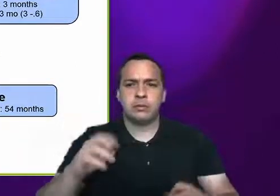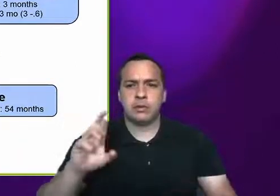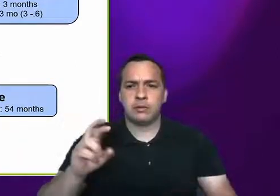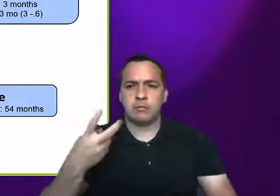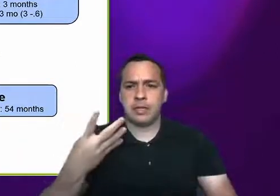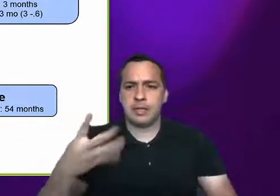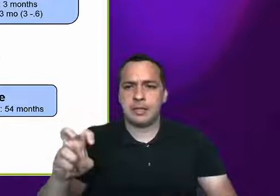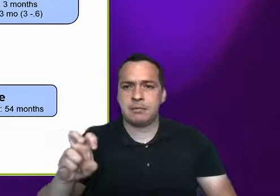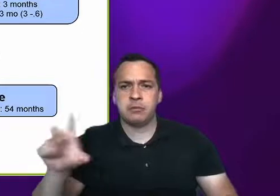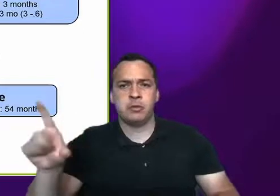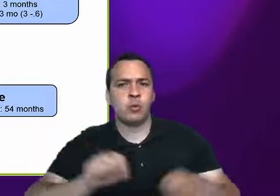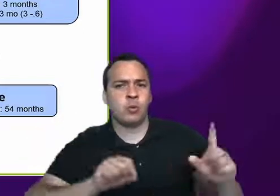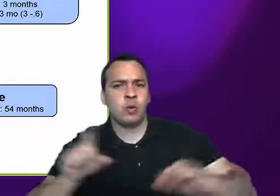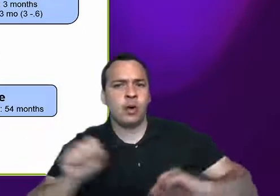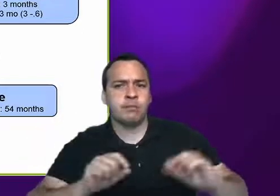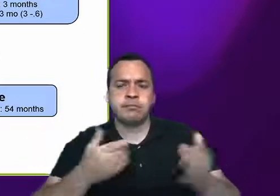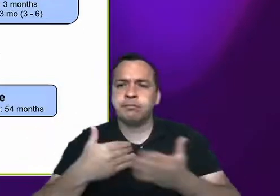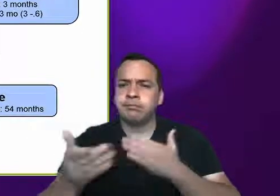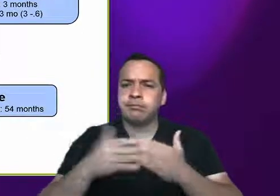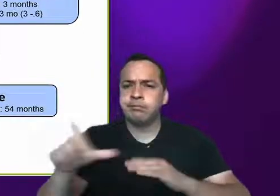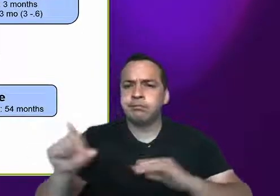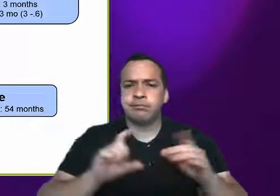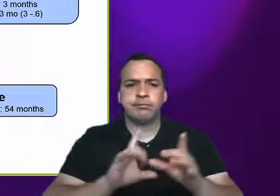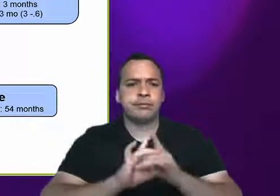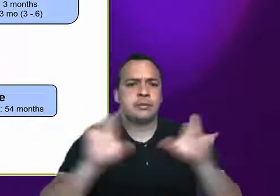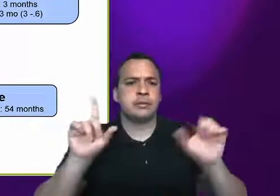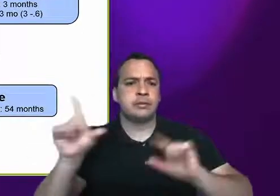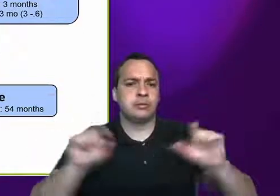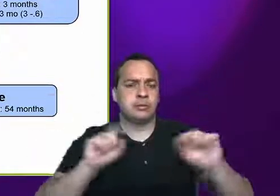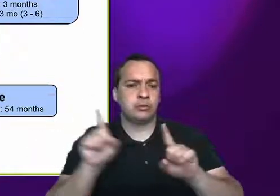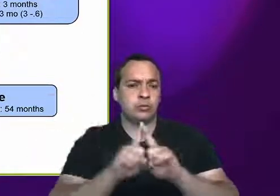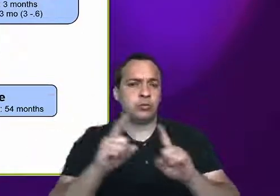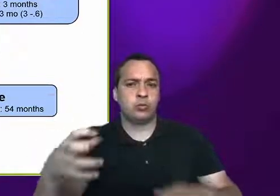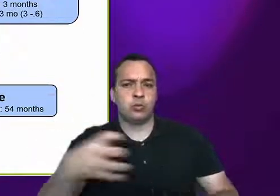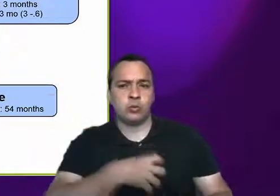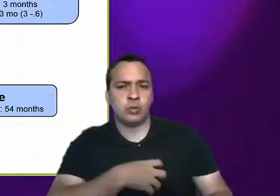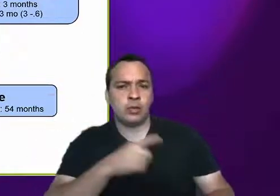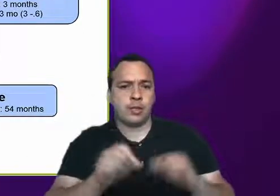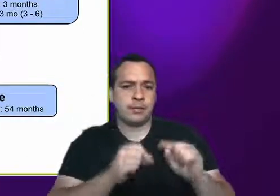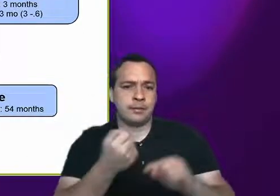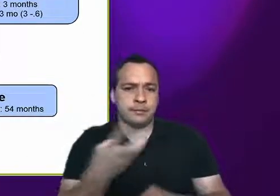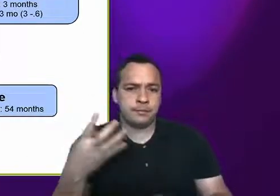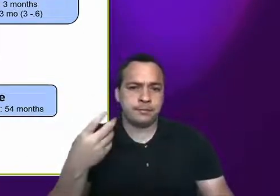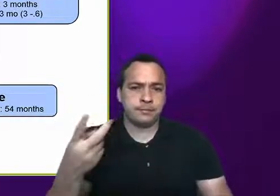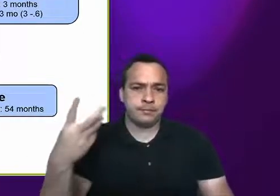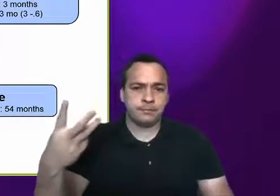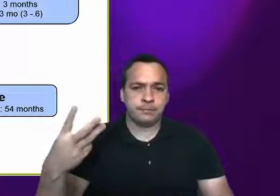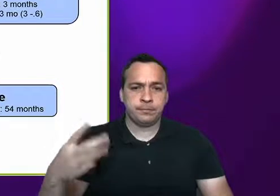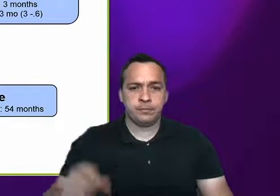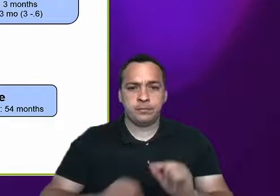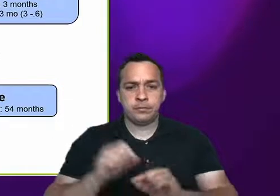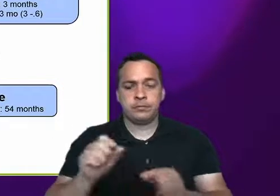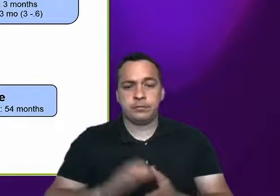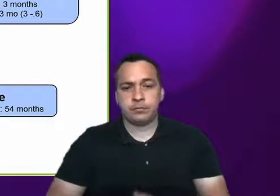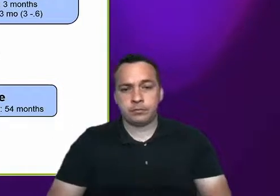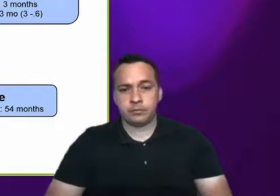aleatorizar 45 pacientes. Esses pacientes foram transplantados